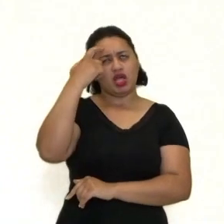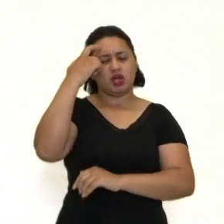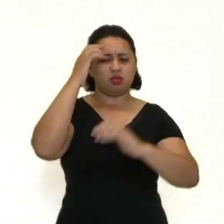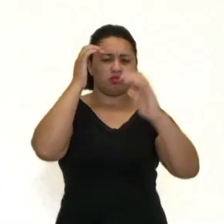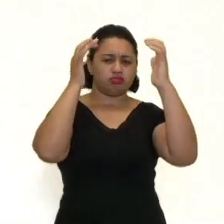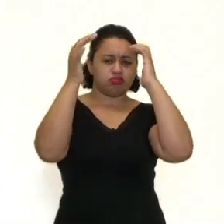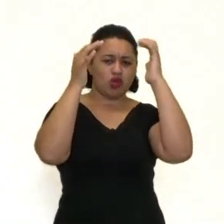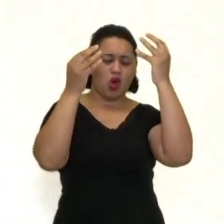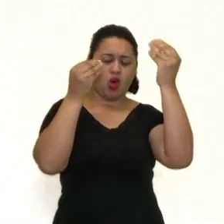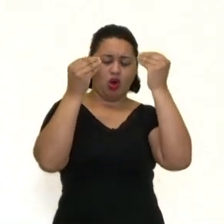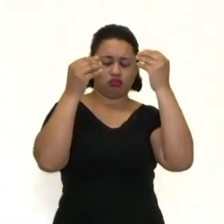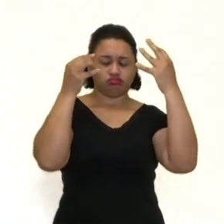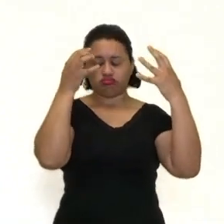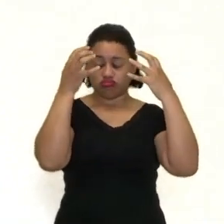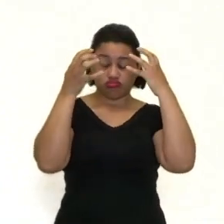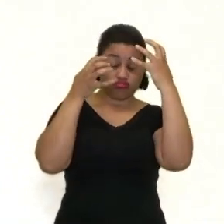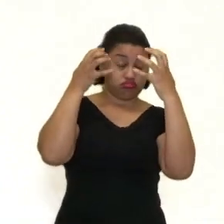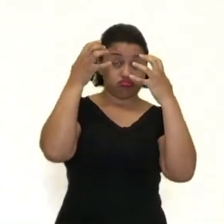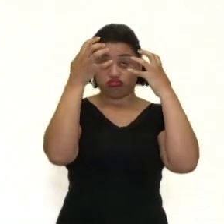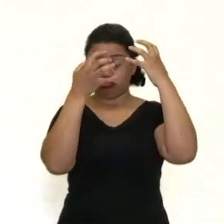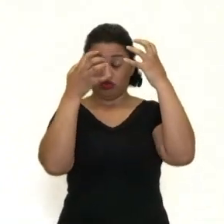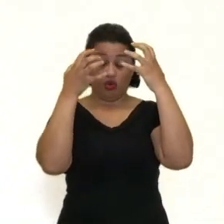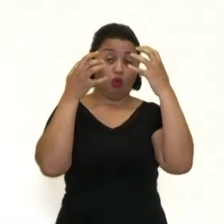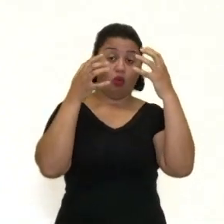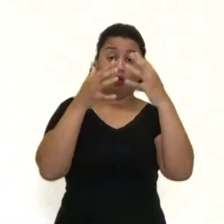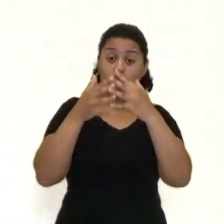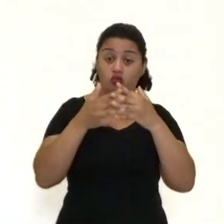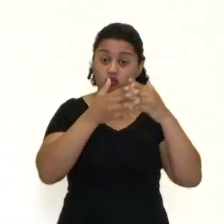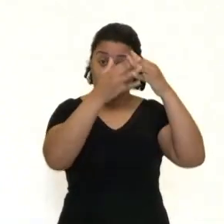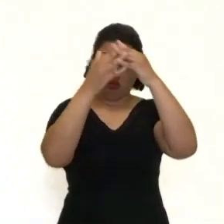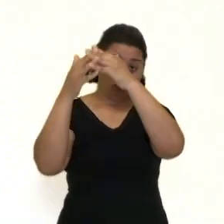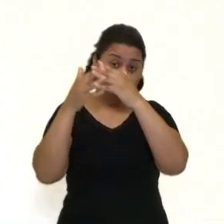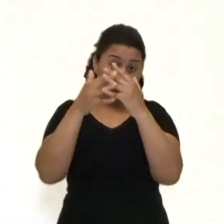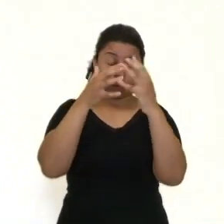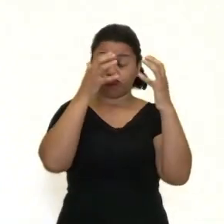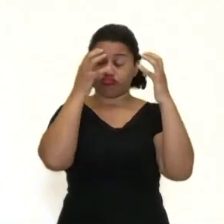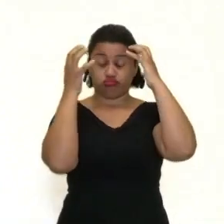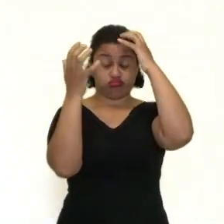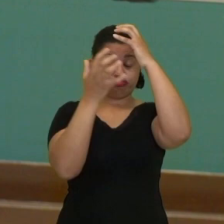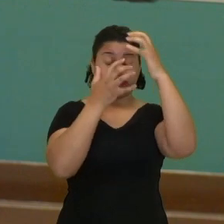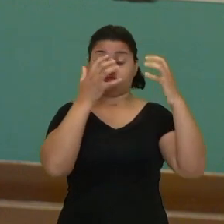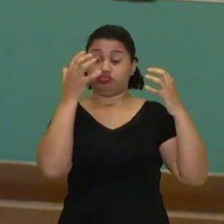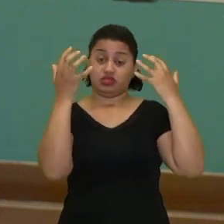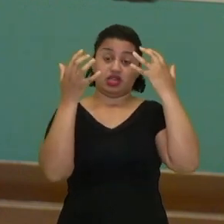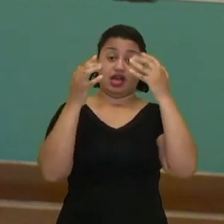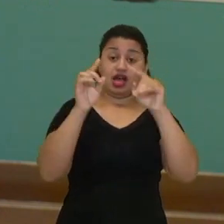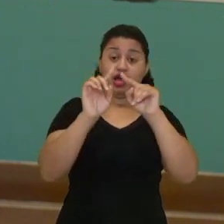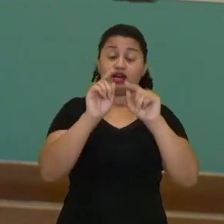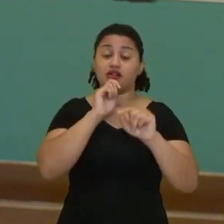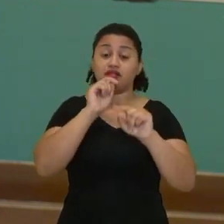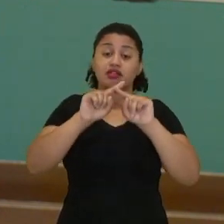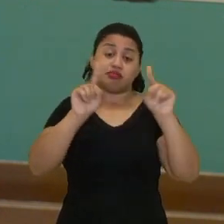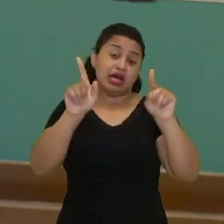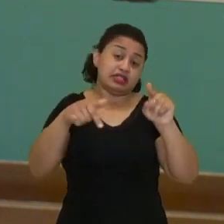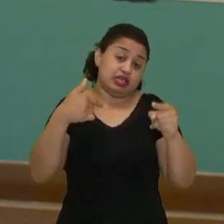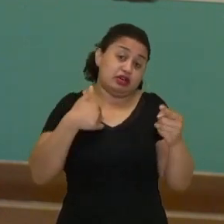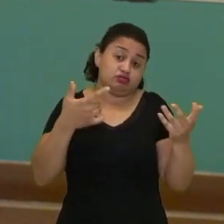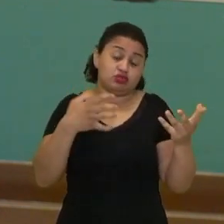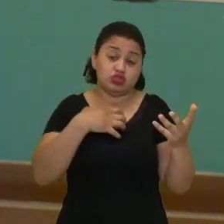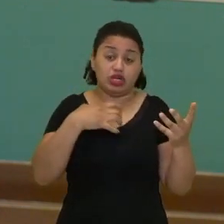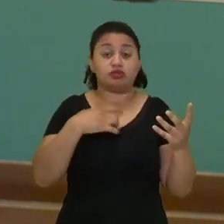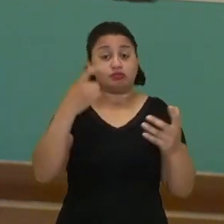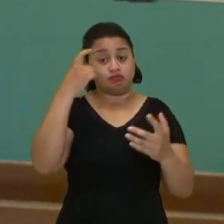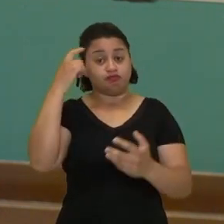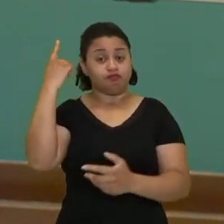muito ainda meio doida, meio complicado, meio zonzo, mas enfim, é uma linha de pensamento, tá? Mas